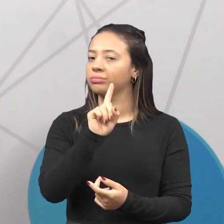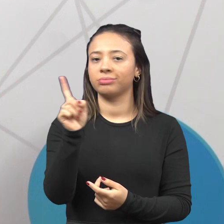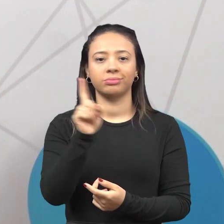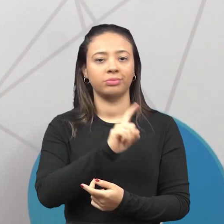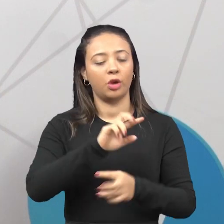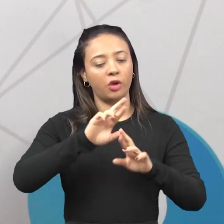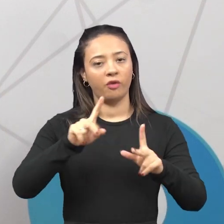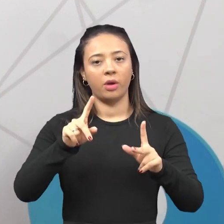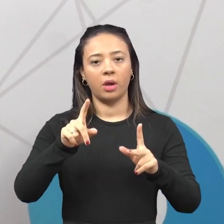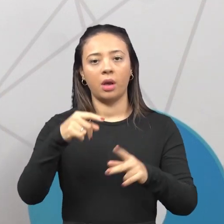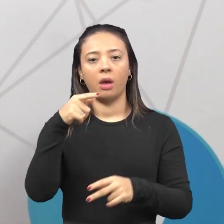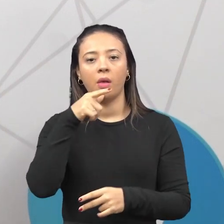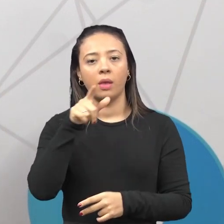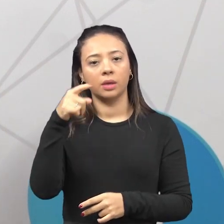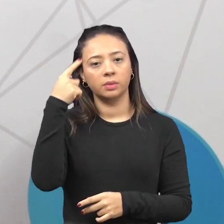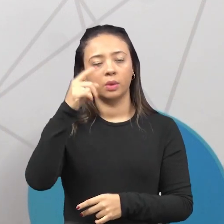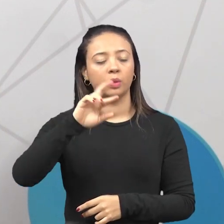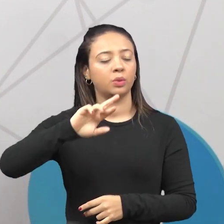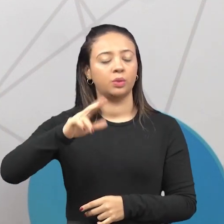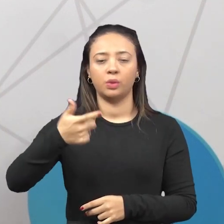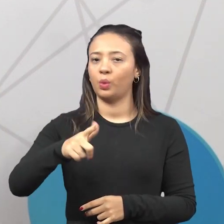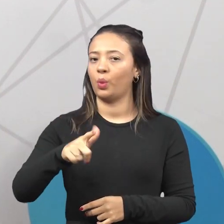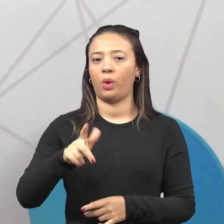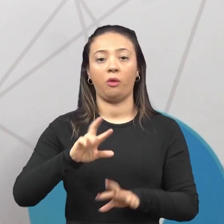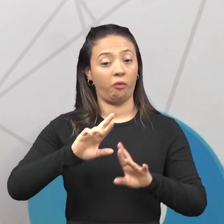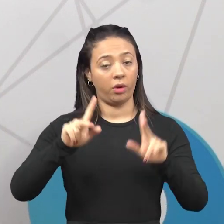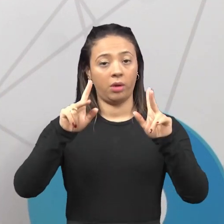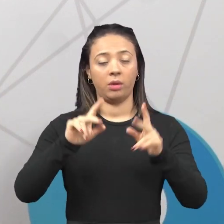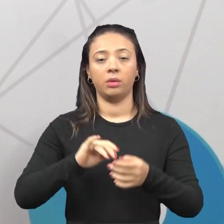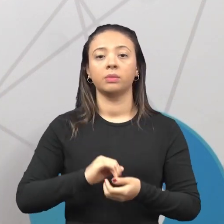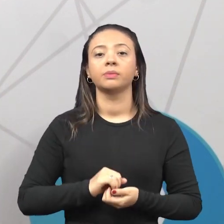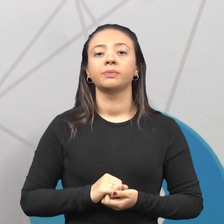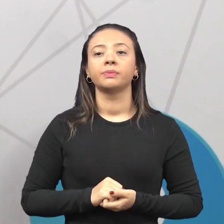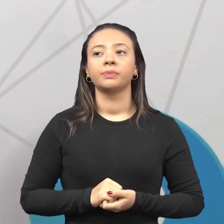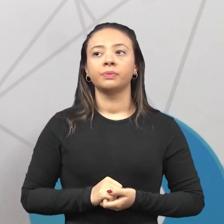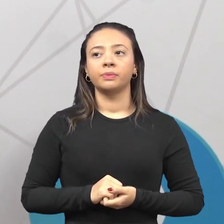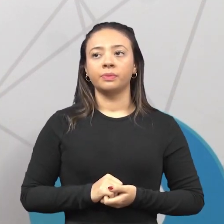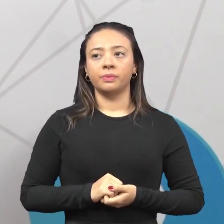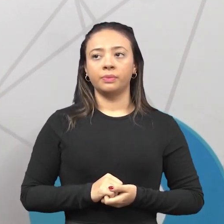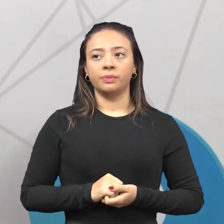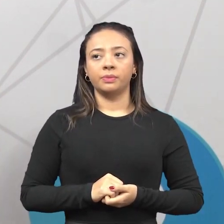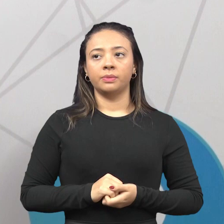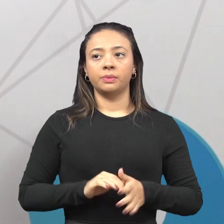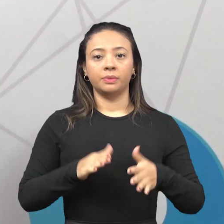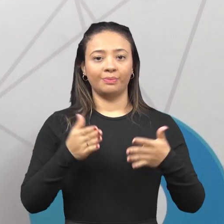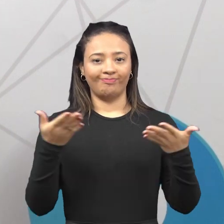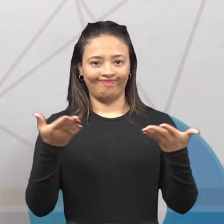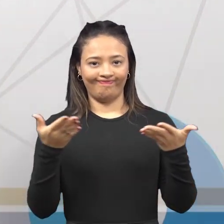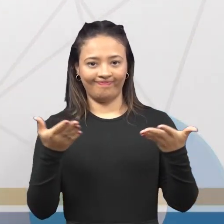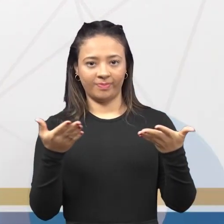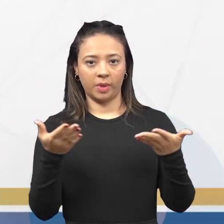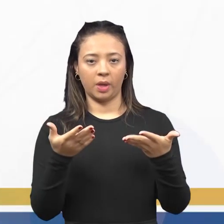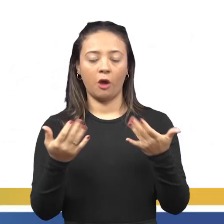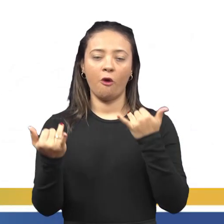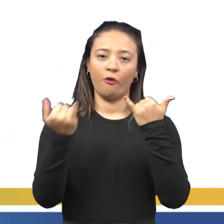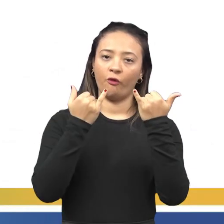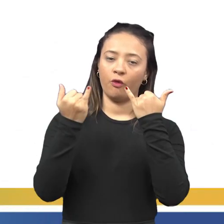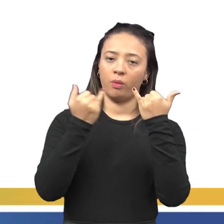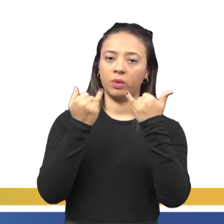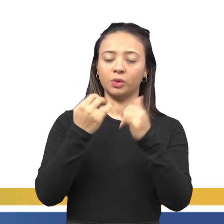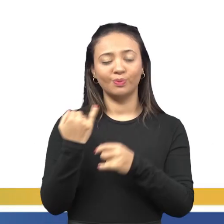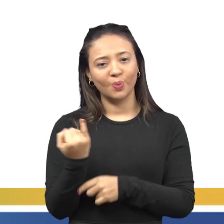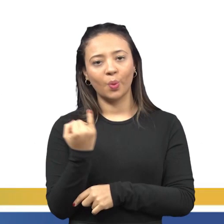S ou Z se pronuncia como se fosse 2S, certo? Então, vamos aí algumas informações que